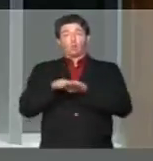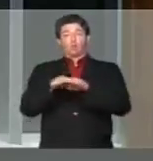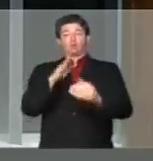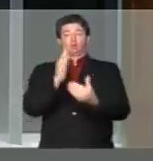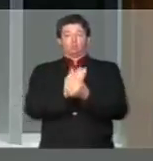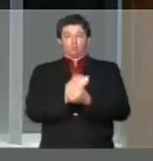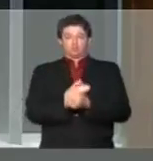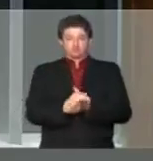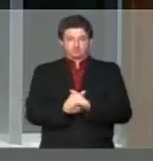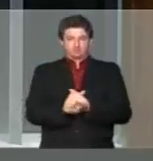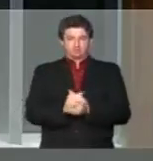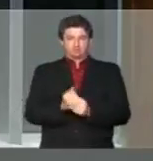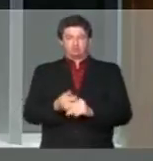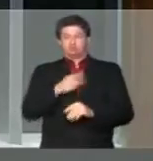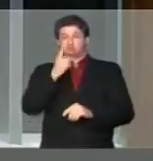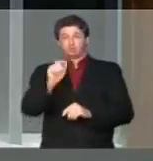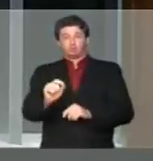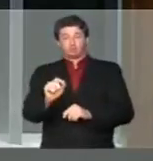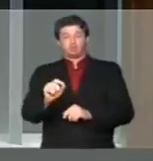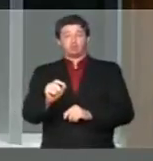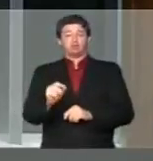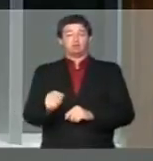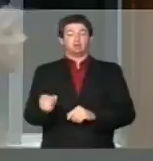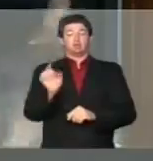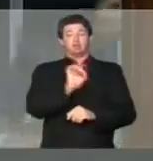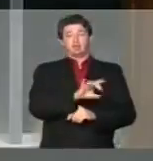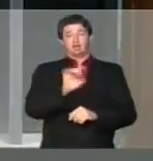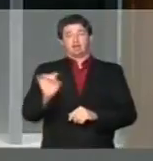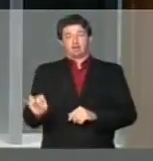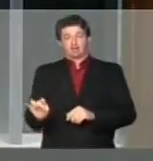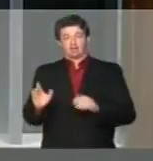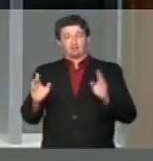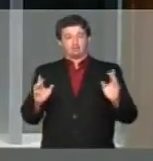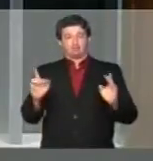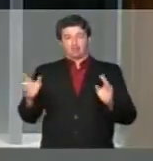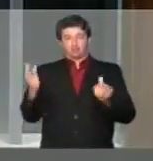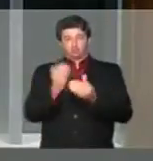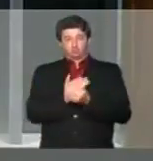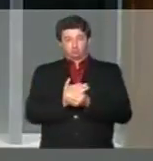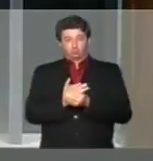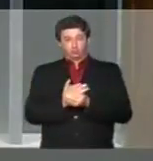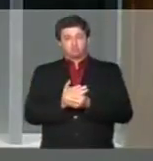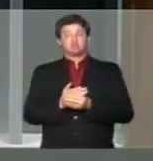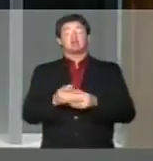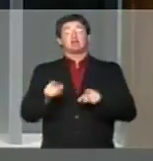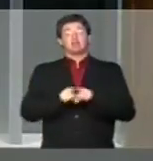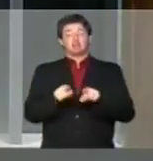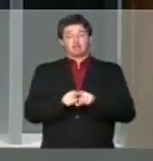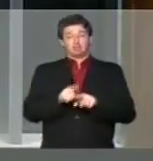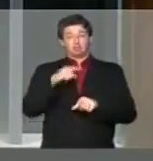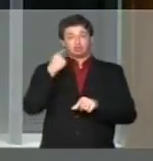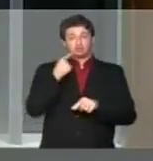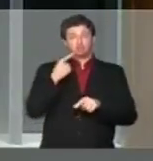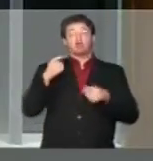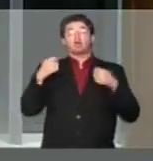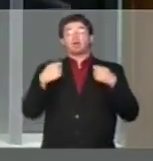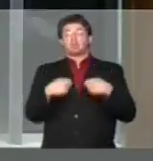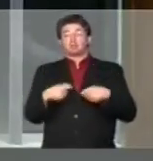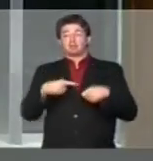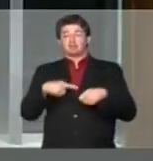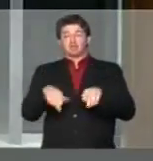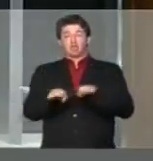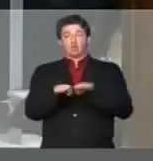processual, que estabelece que as partes e seus procuradores devem merecer tratamento igualitário, para que tenham as